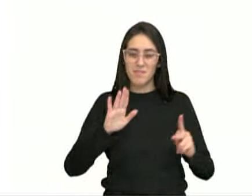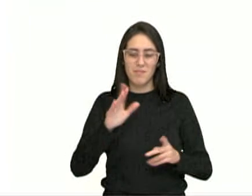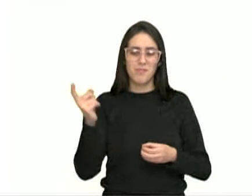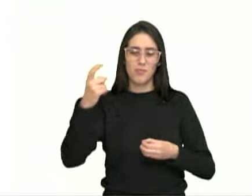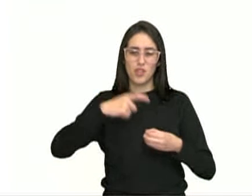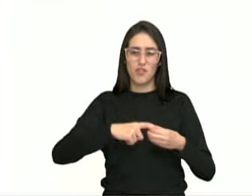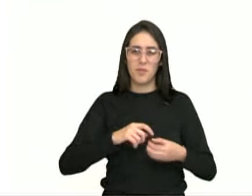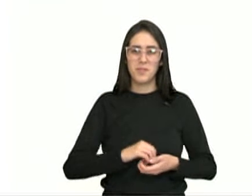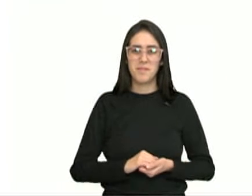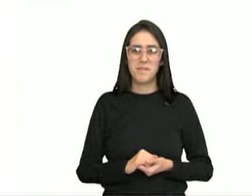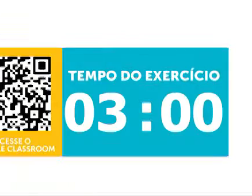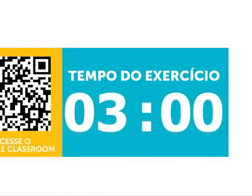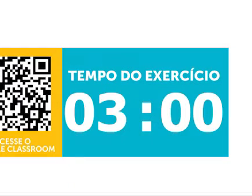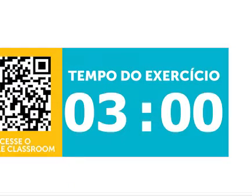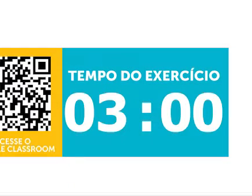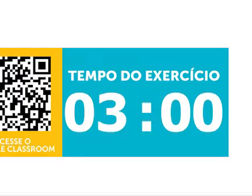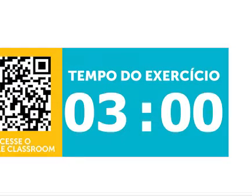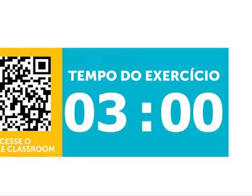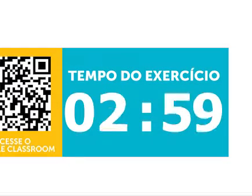já voltamos!